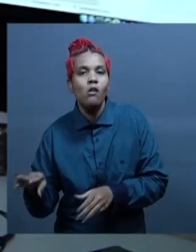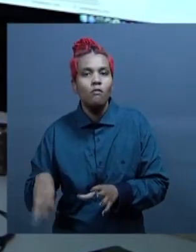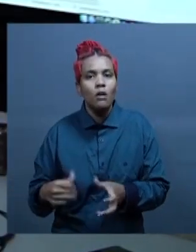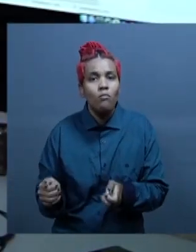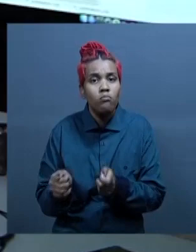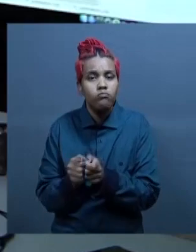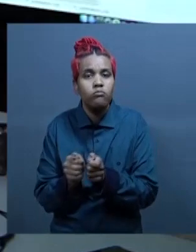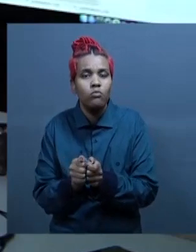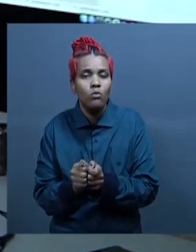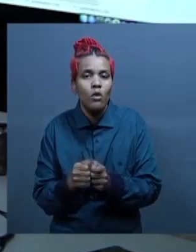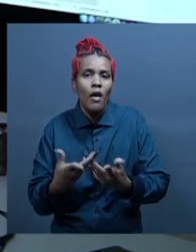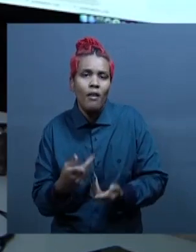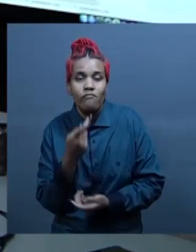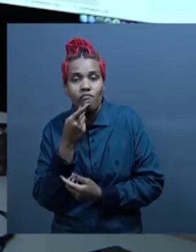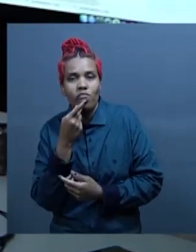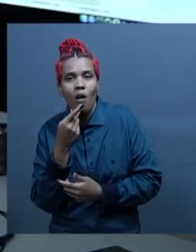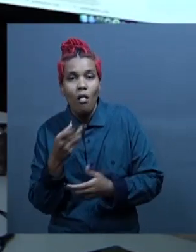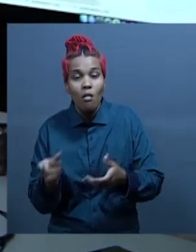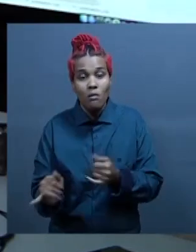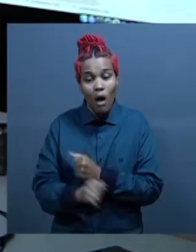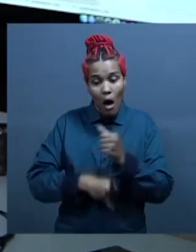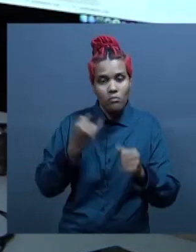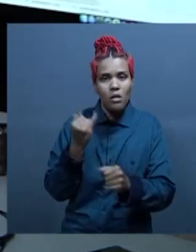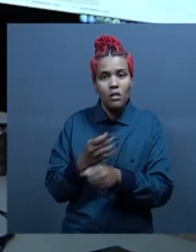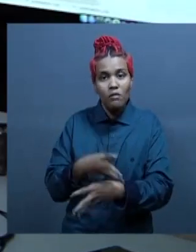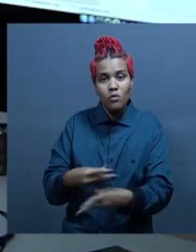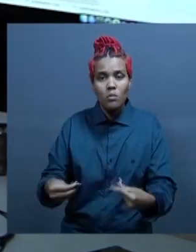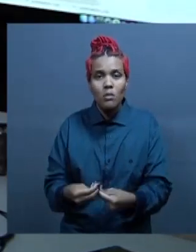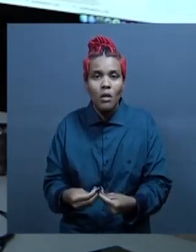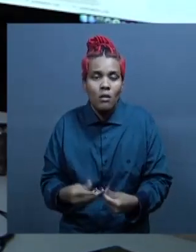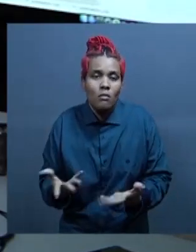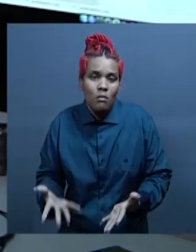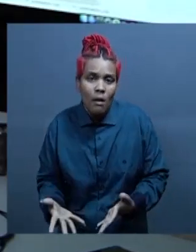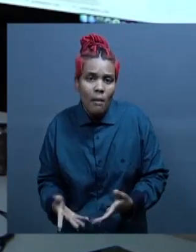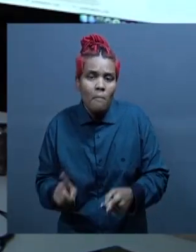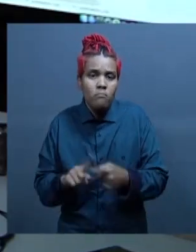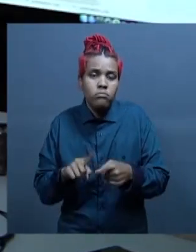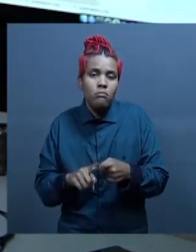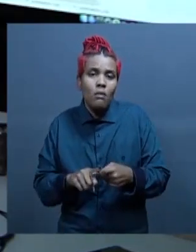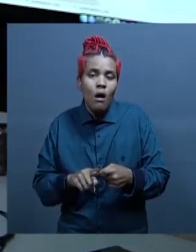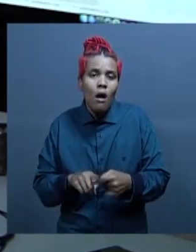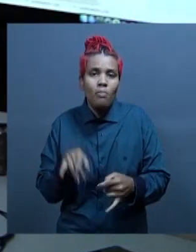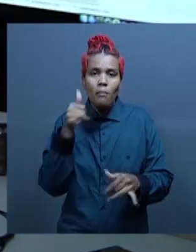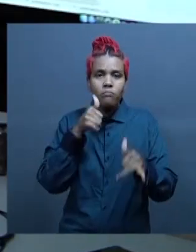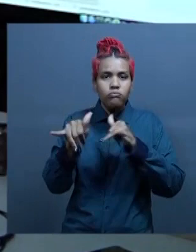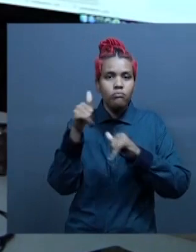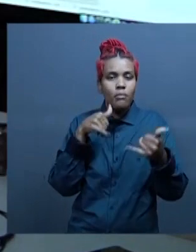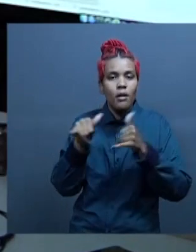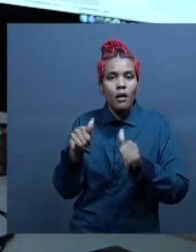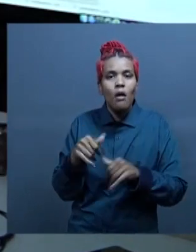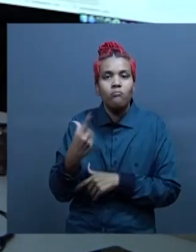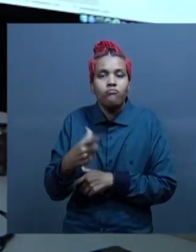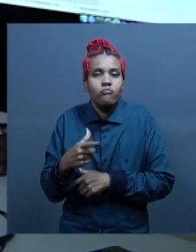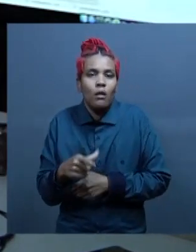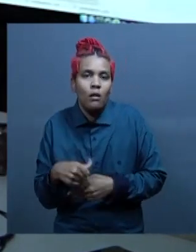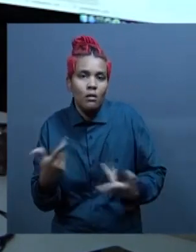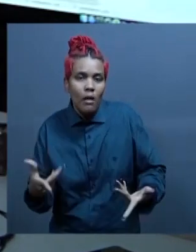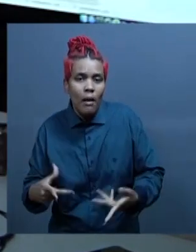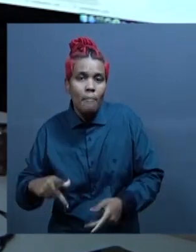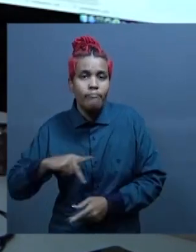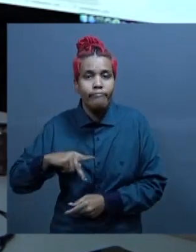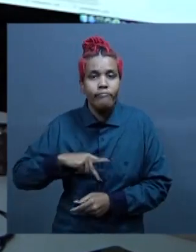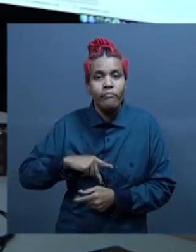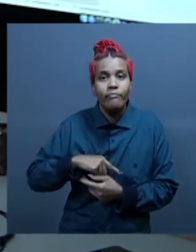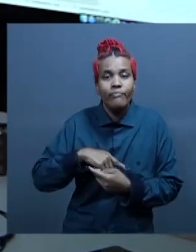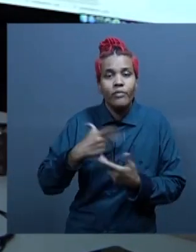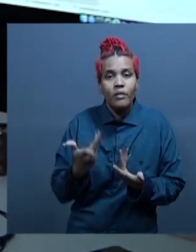sumir então a tendência na verdade é que os meios digitais têm cada vez menos propaganda da privacidade é cada vez menos as